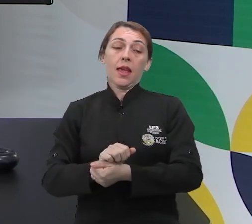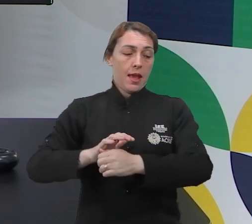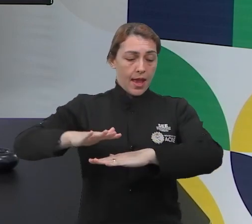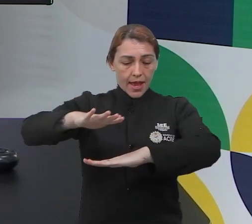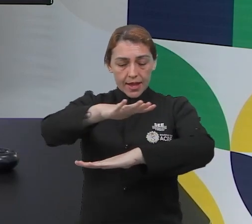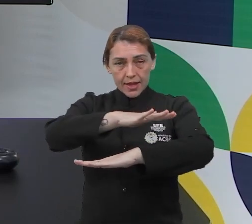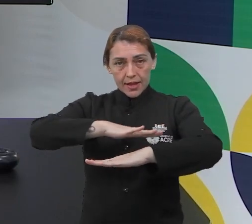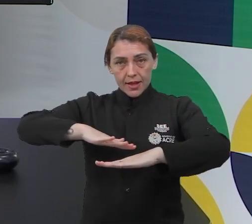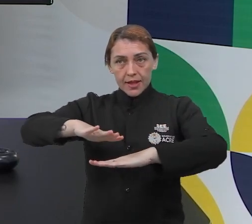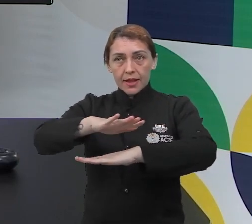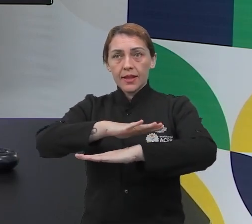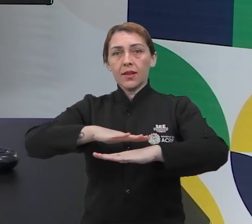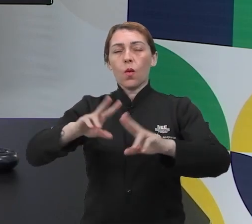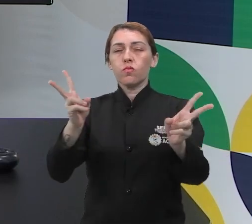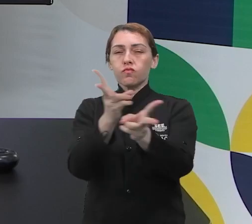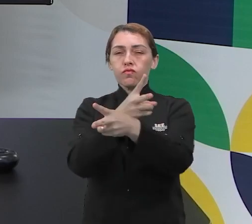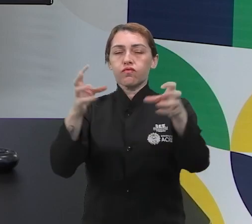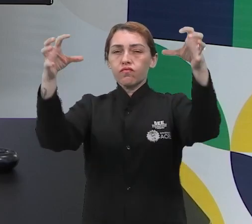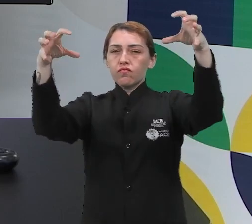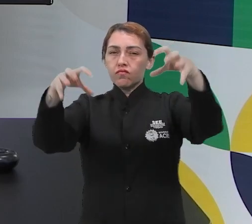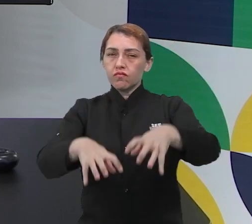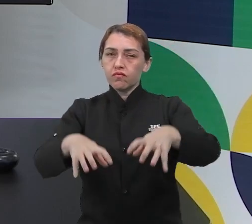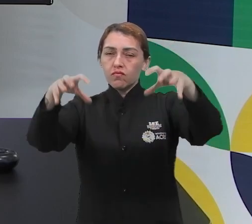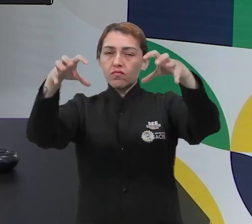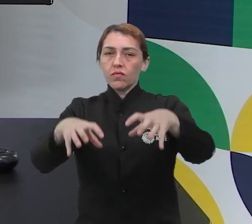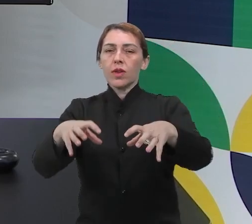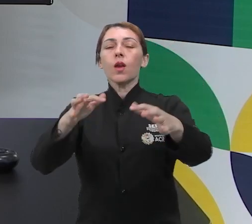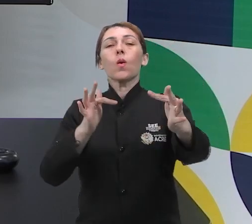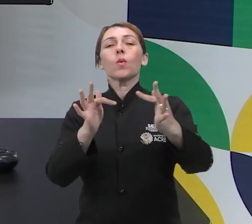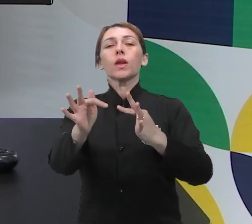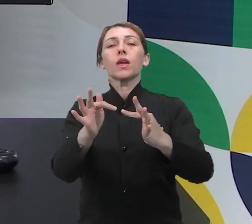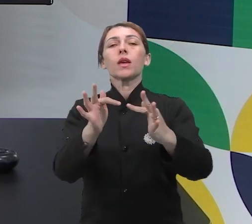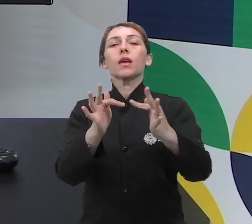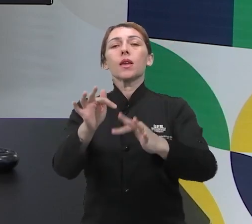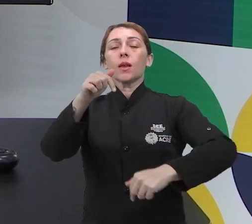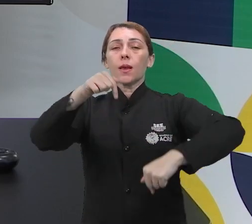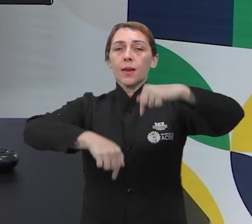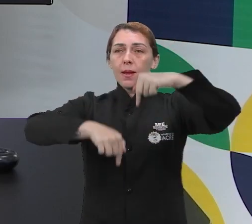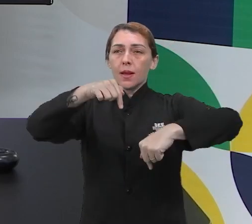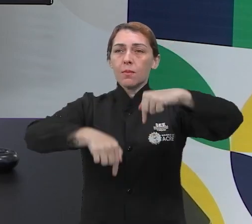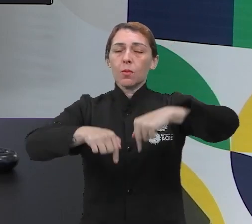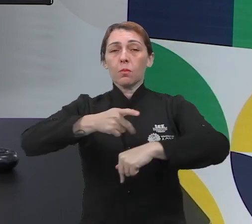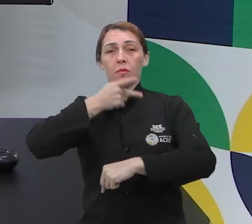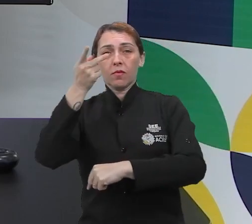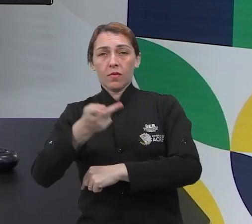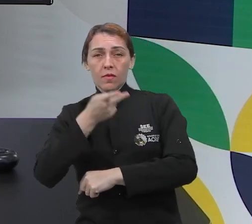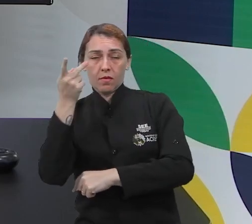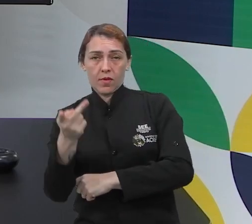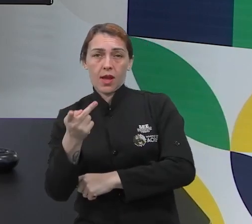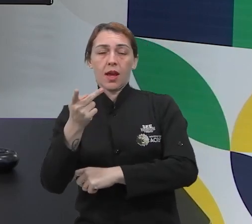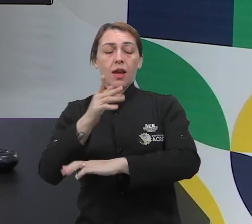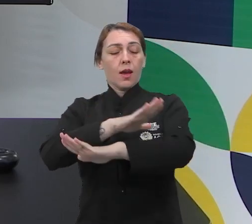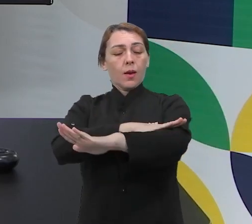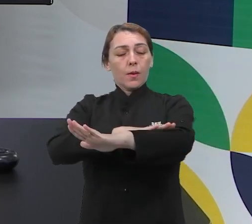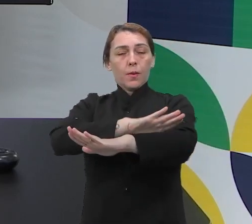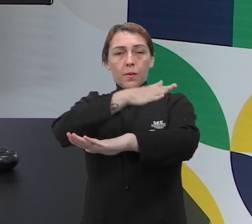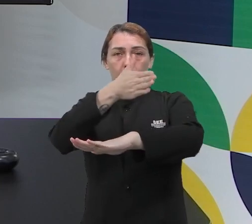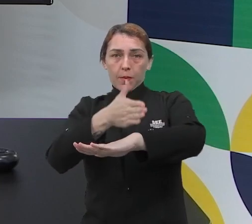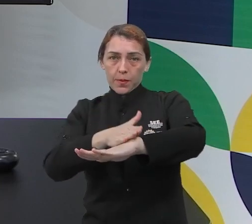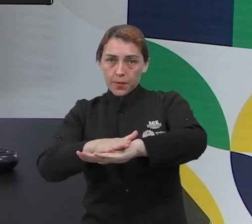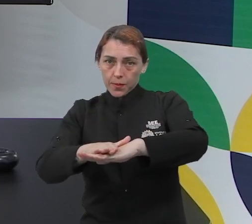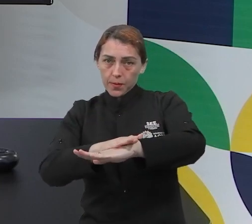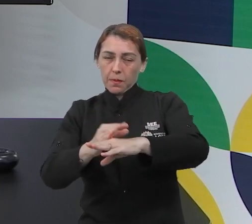superfície, que é o vento, a chuva, o intemperismo químico, o físico. Porque quando eu digo que o planalto, ele